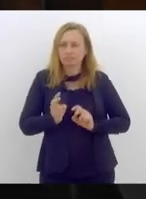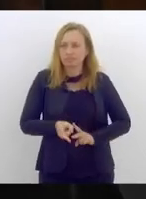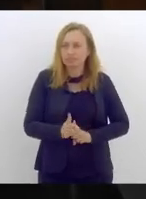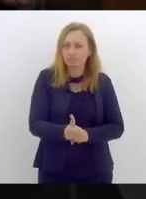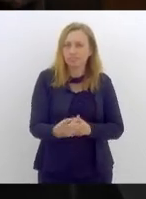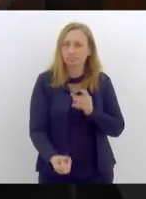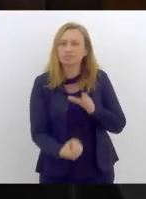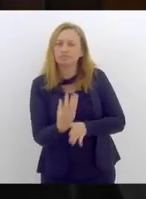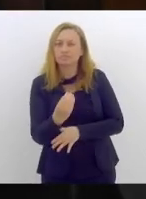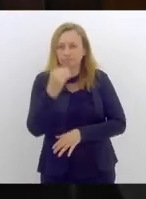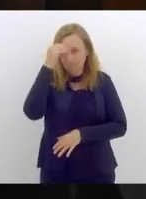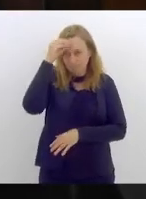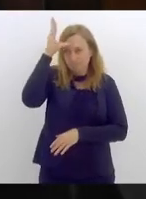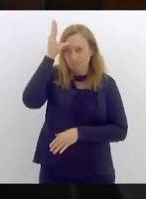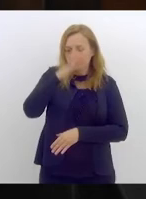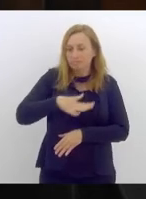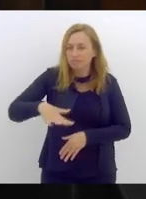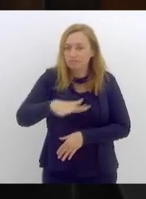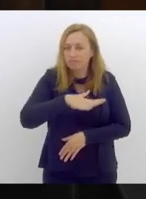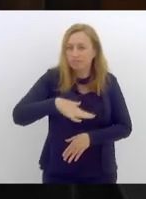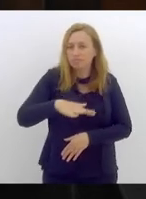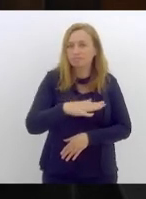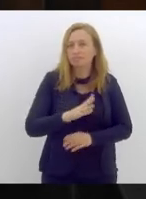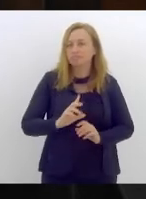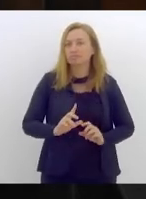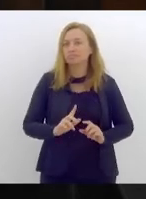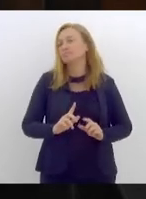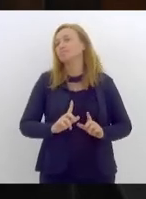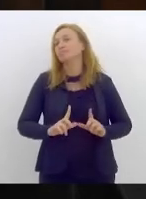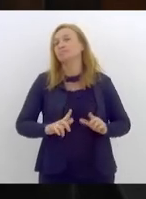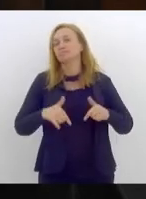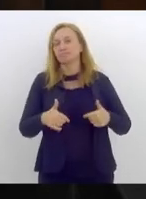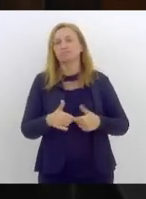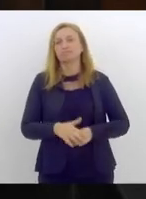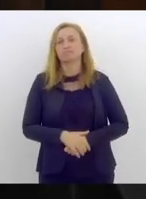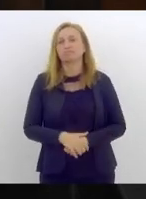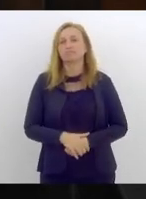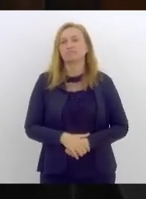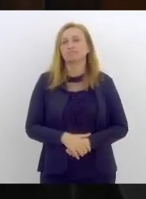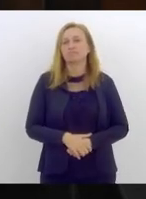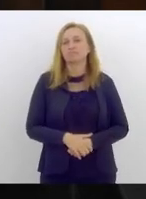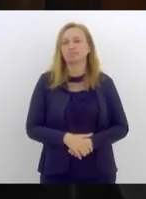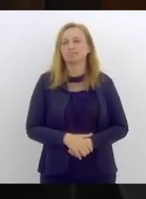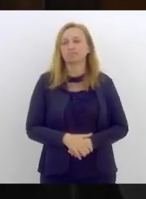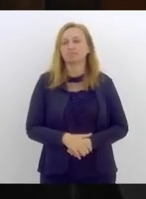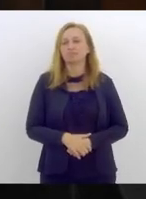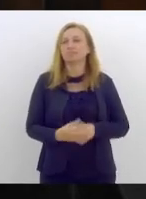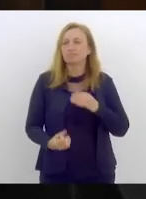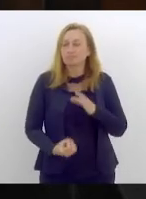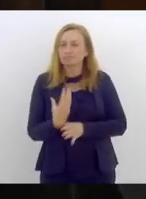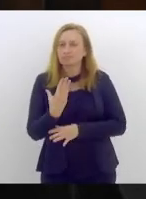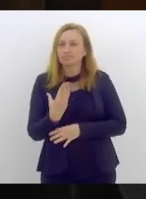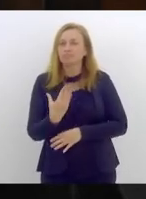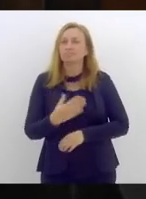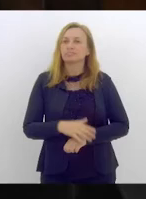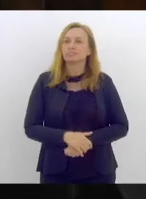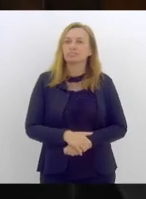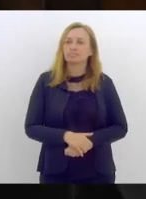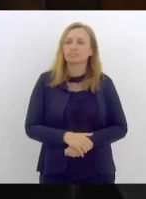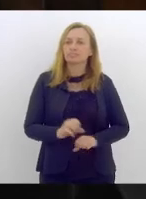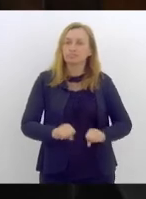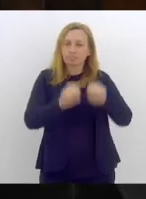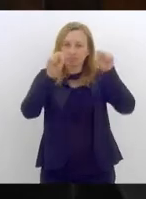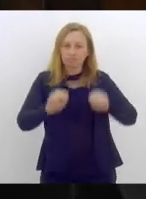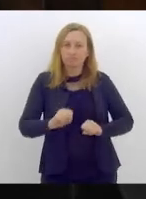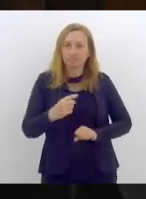produzindo conhecimentos nessa área E além disso atuar na produção de insumos para o Sistema